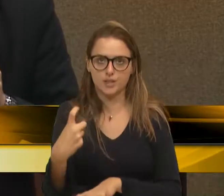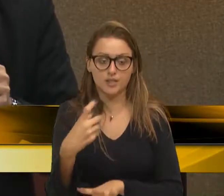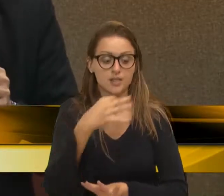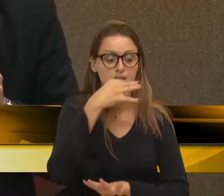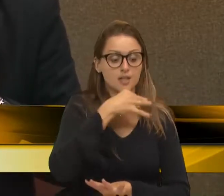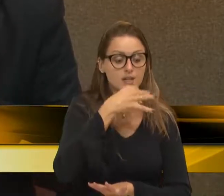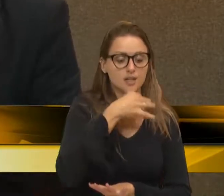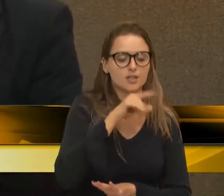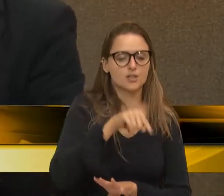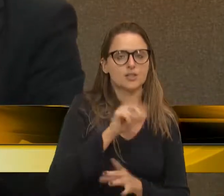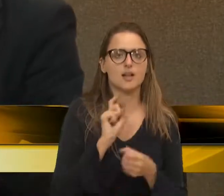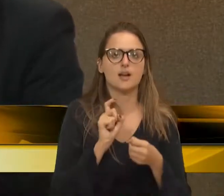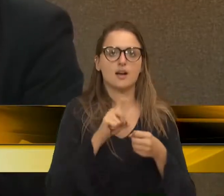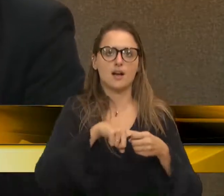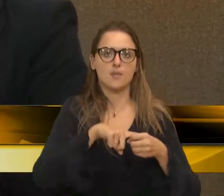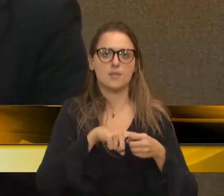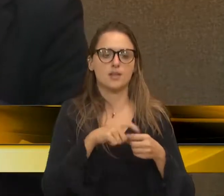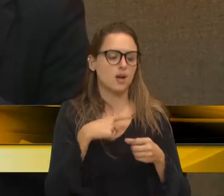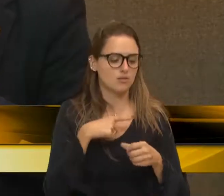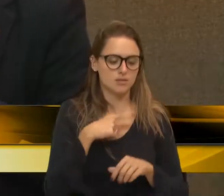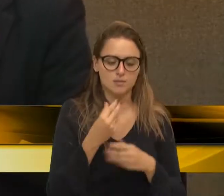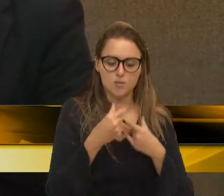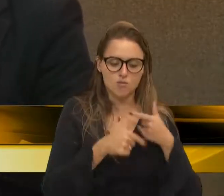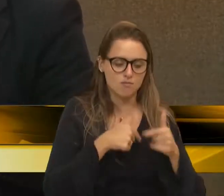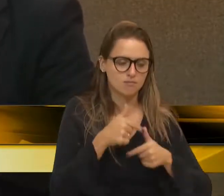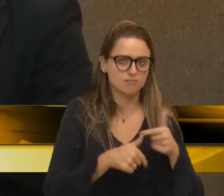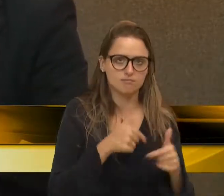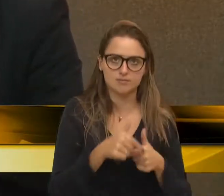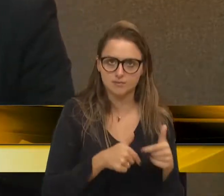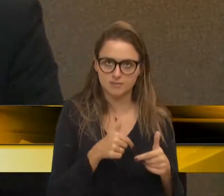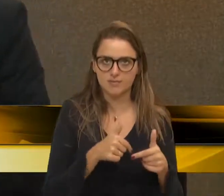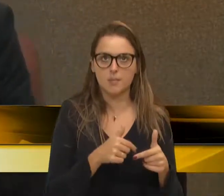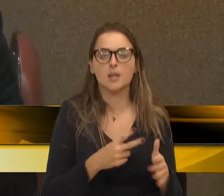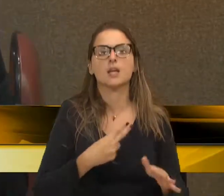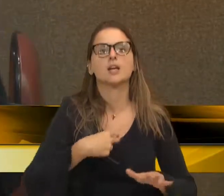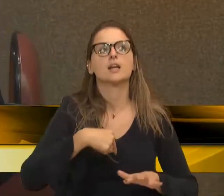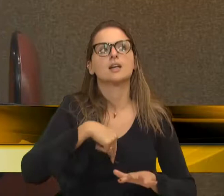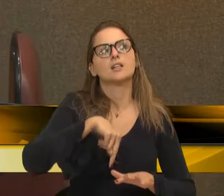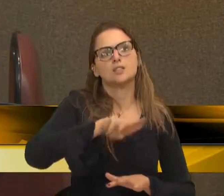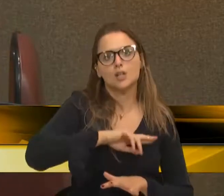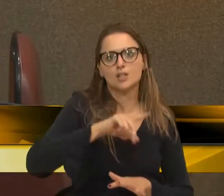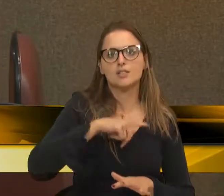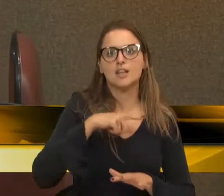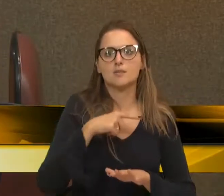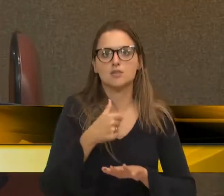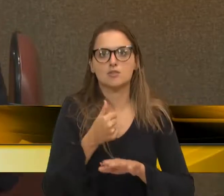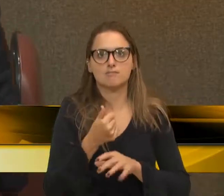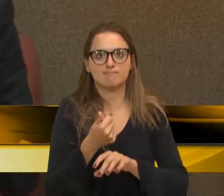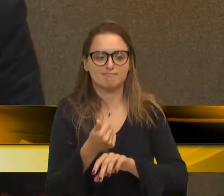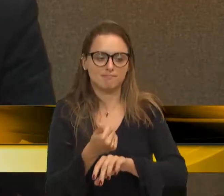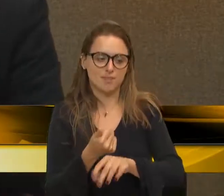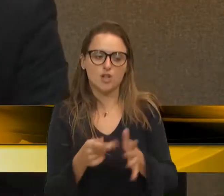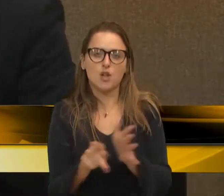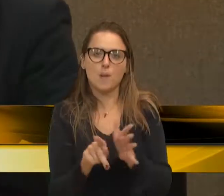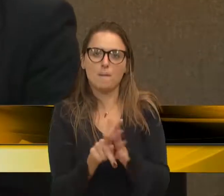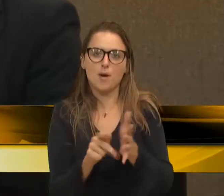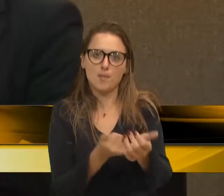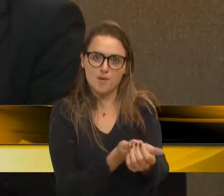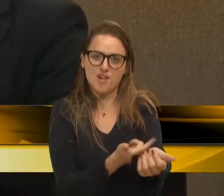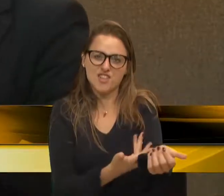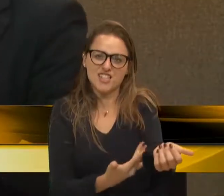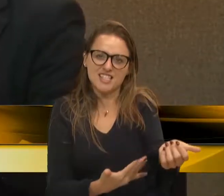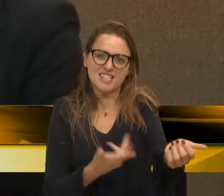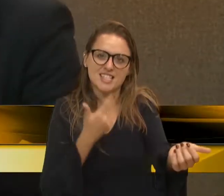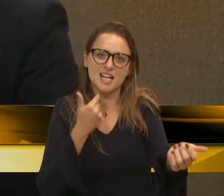é a capital gaúcha do trabalho. Aqui corre nas veias dos nossos